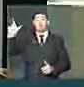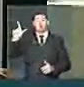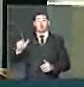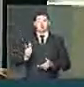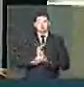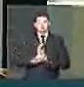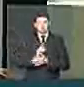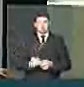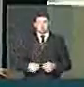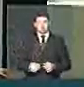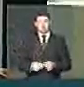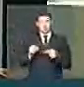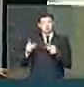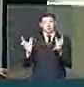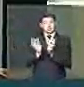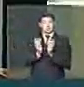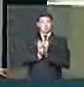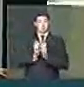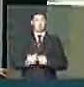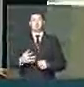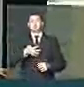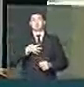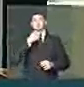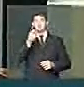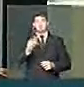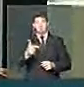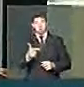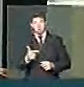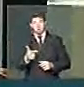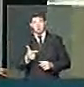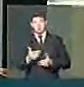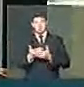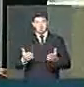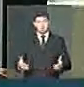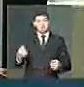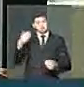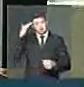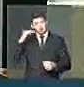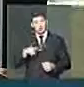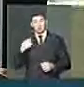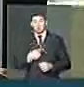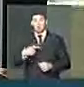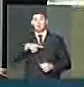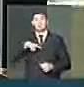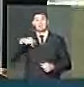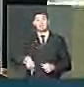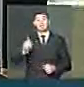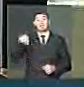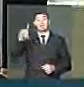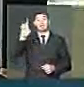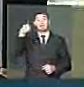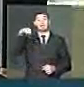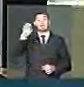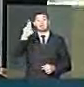E aqueles setores que ficarem insatisfeitos com a derrota, tem que entender que nós vivemos numa democracia